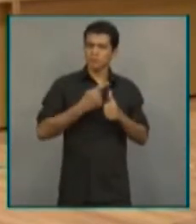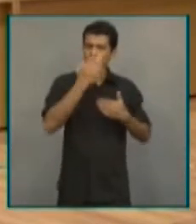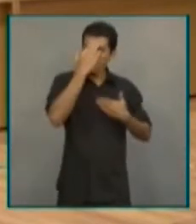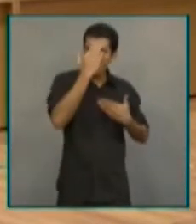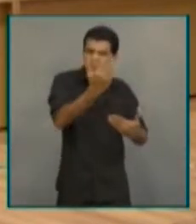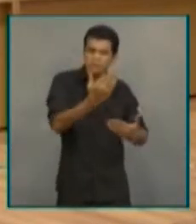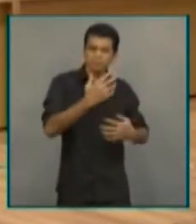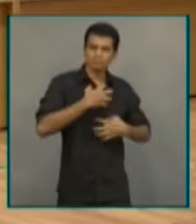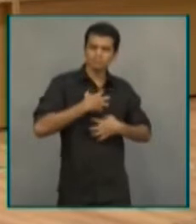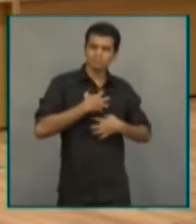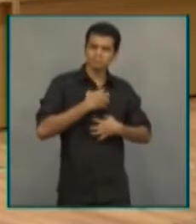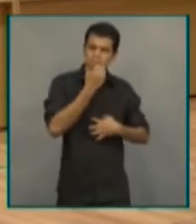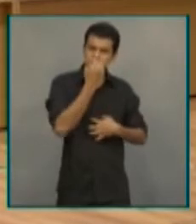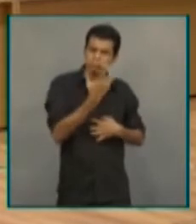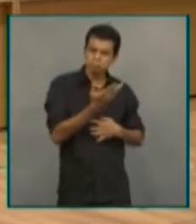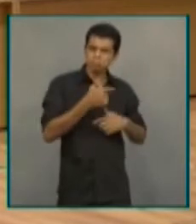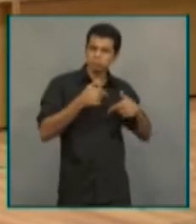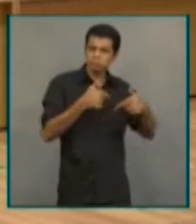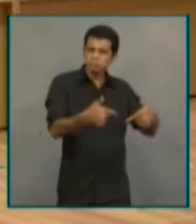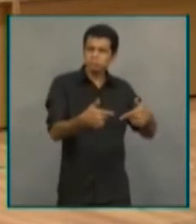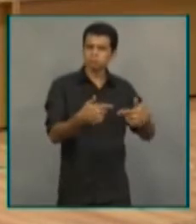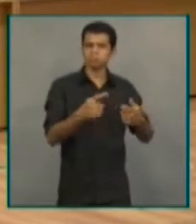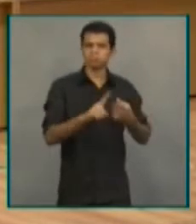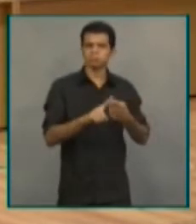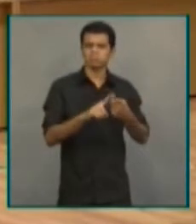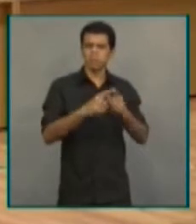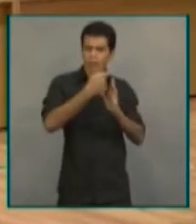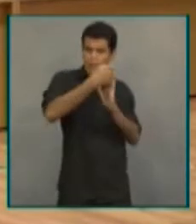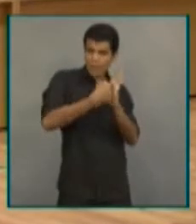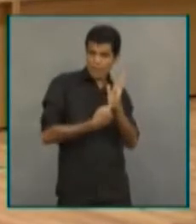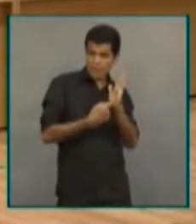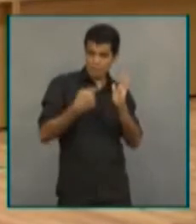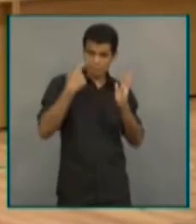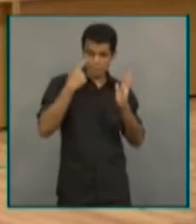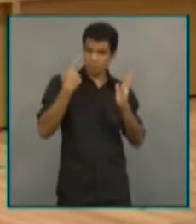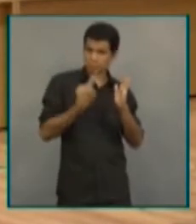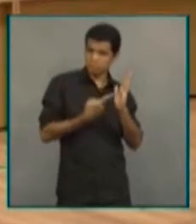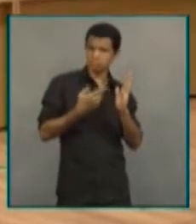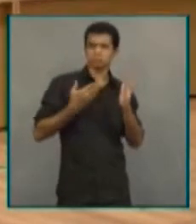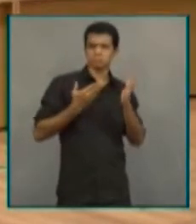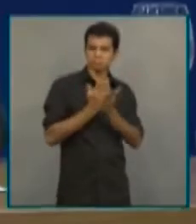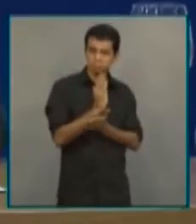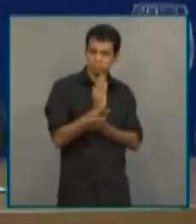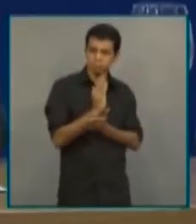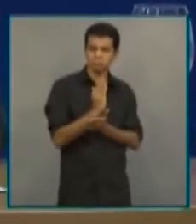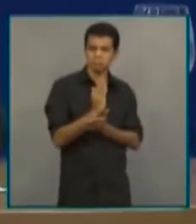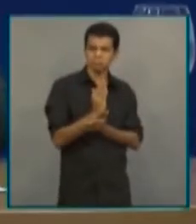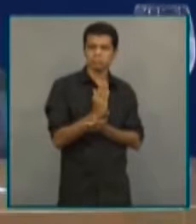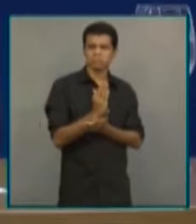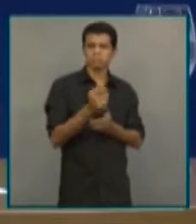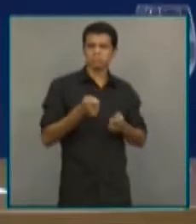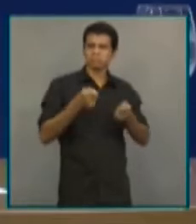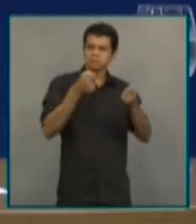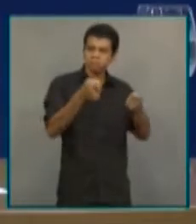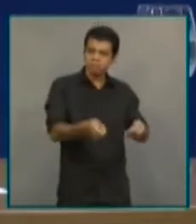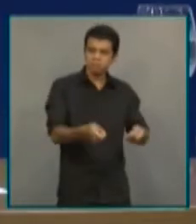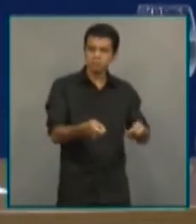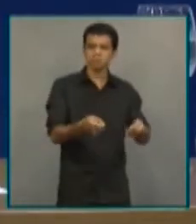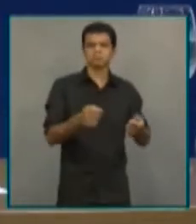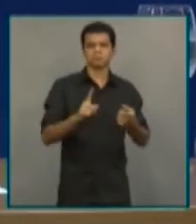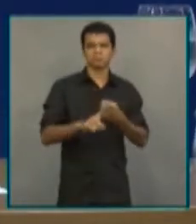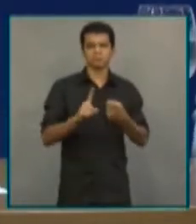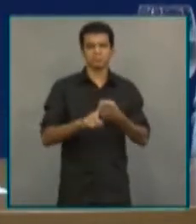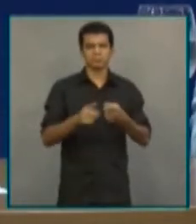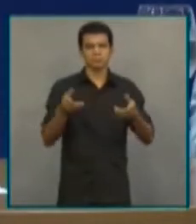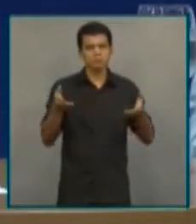de Constituição e Justiça ao apreciar o requerimento que nós fizemos. Foi sempre diligente, se colocou desde o primeiro momento como um